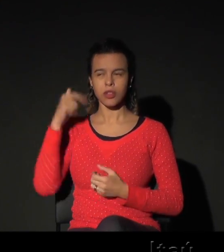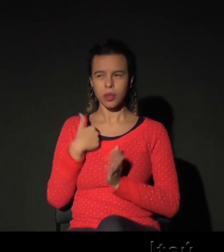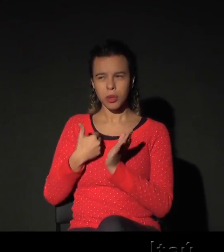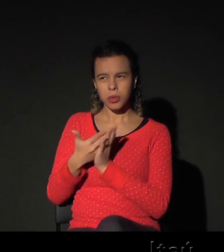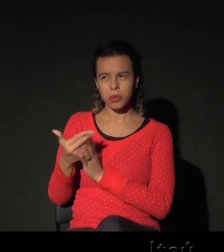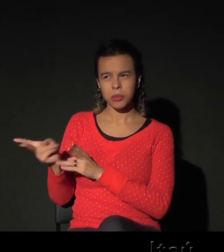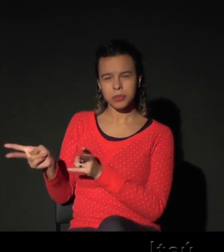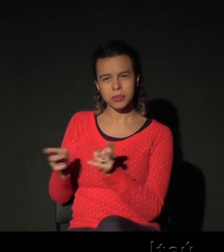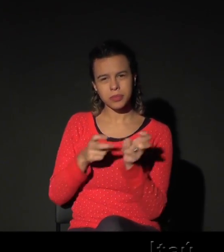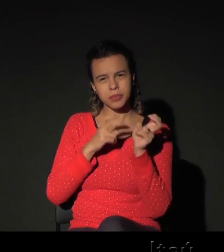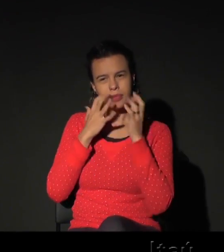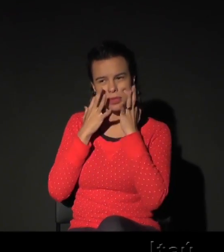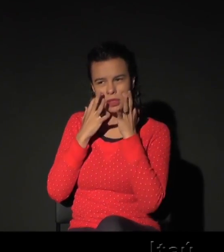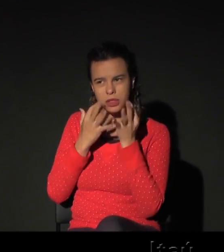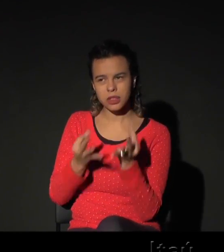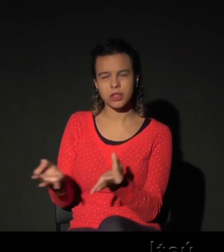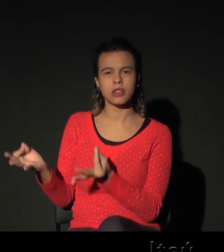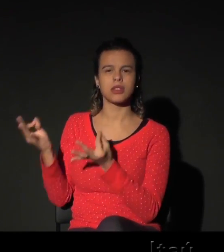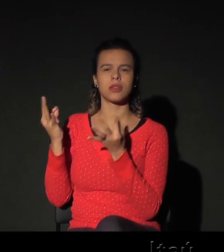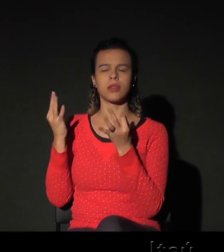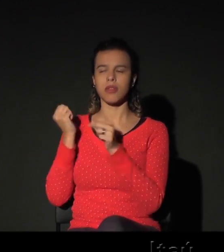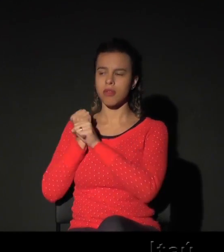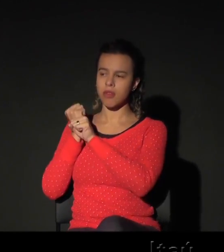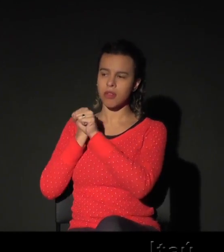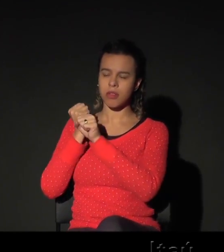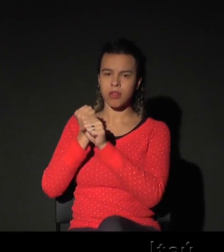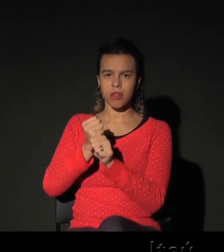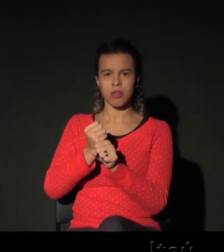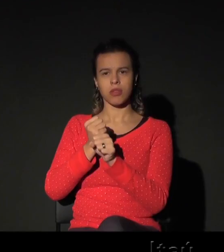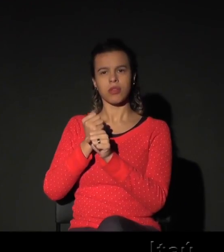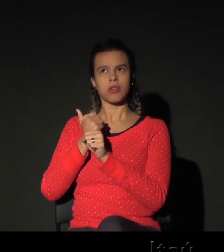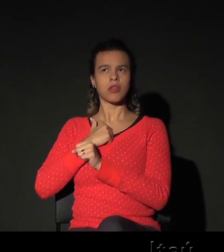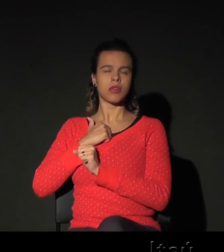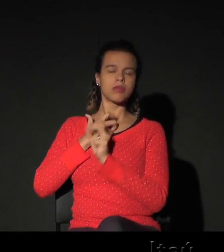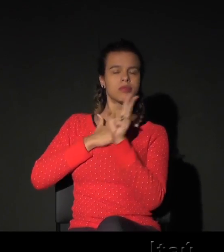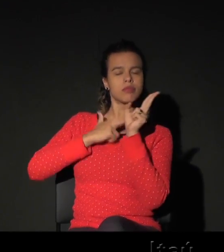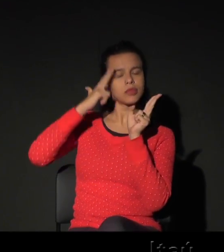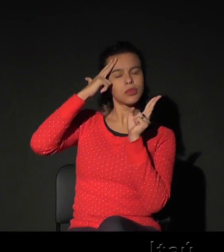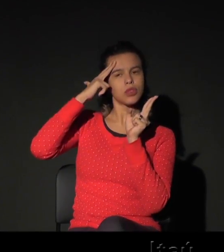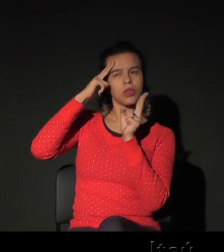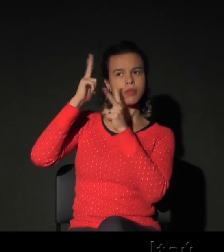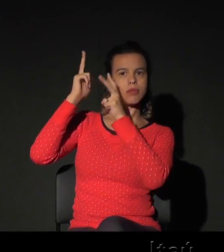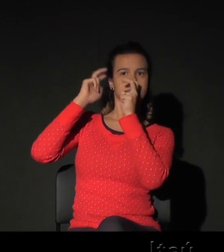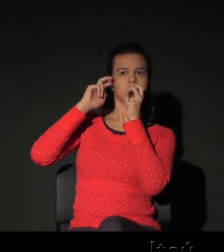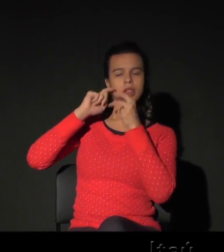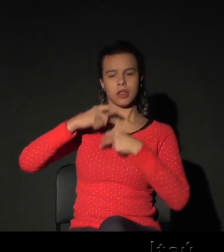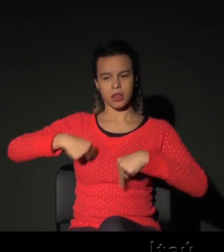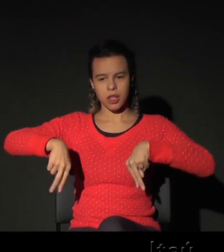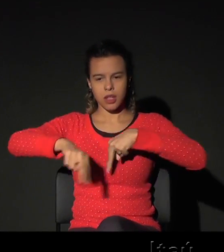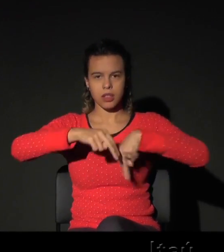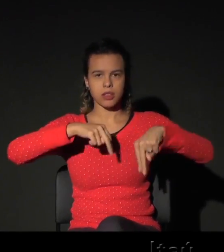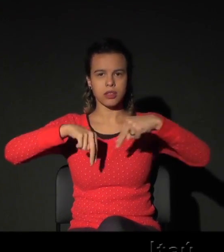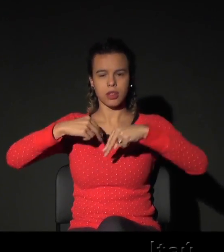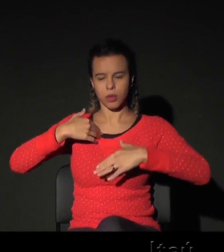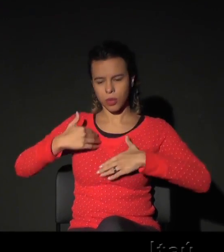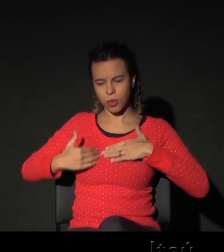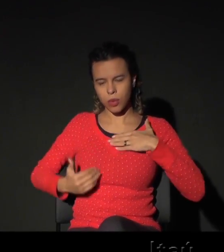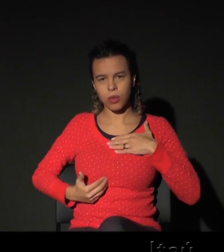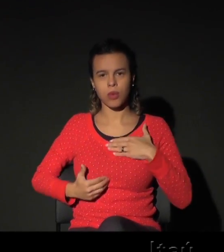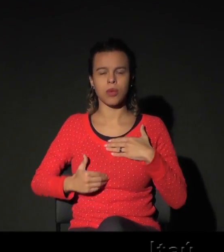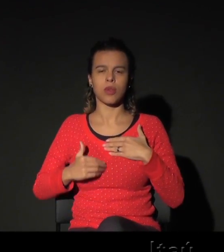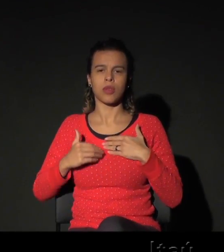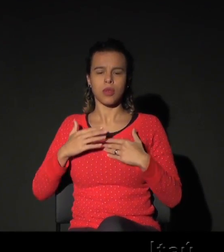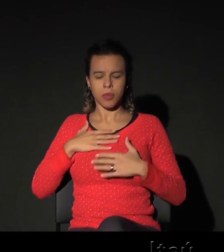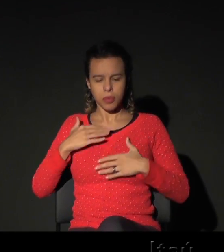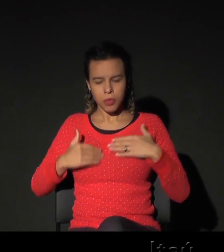prestar muito atenção Há muitas décadas nos sonhos nas danças nos movimentos corporais